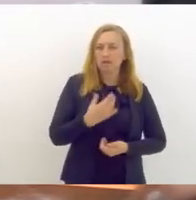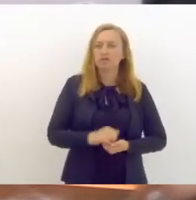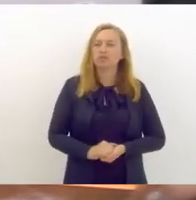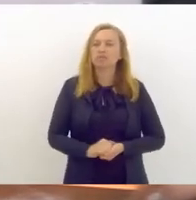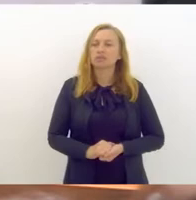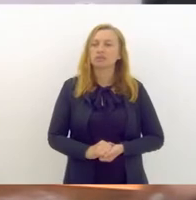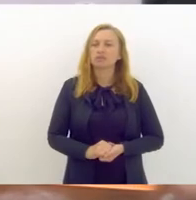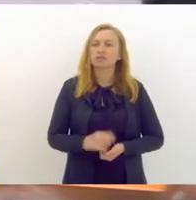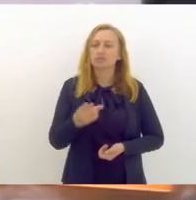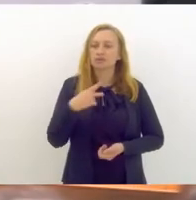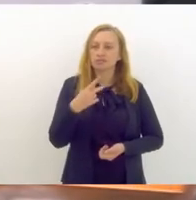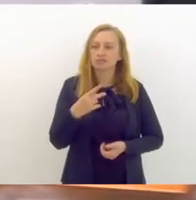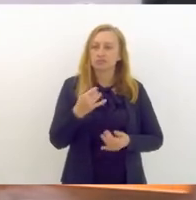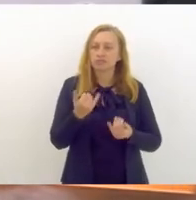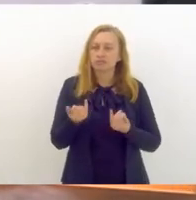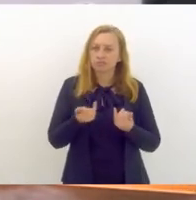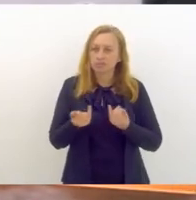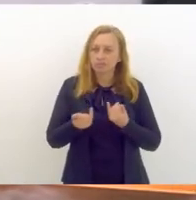só trazer um dado.